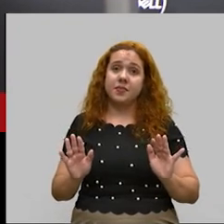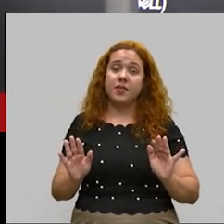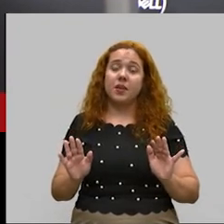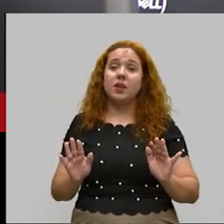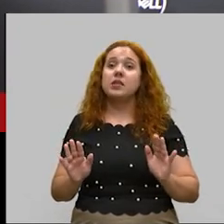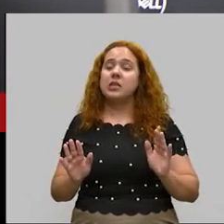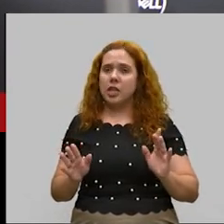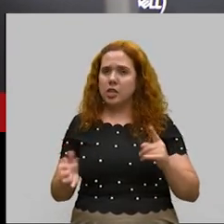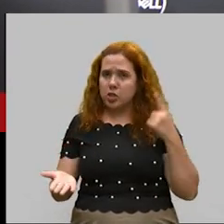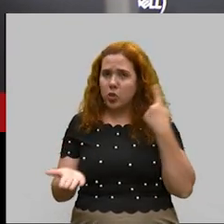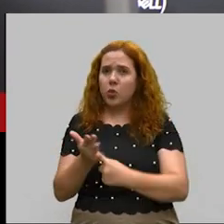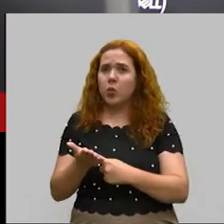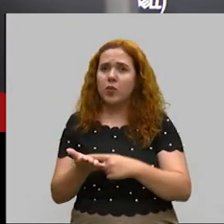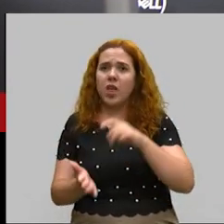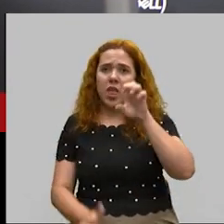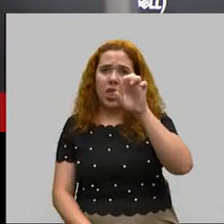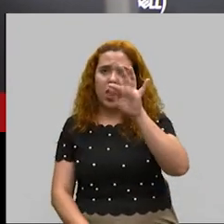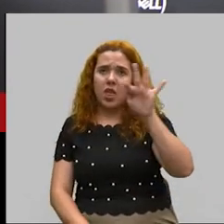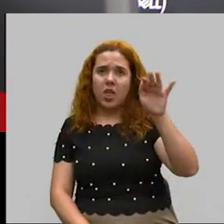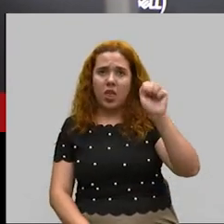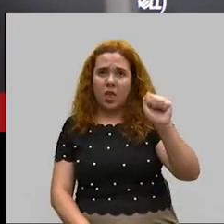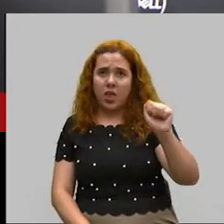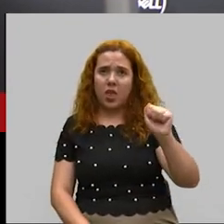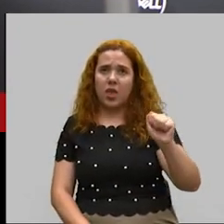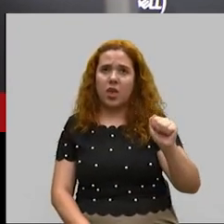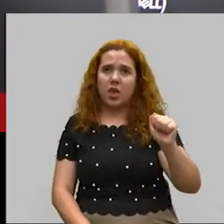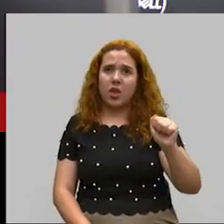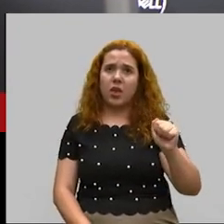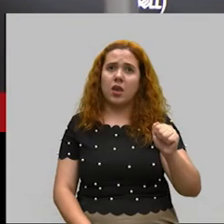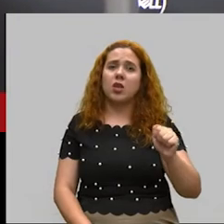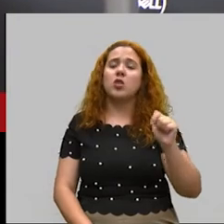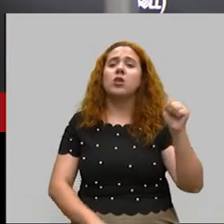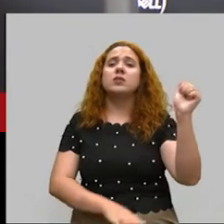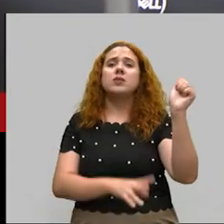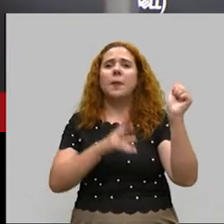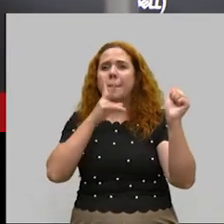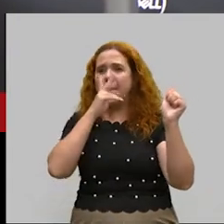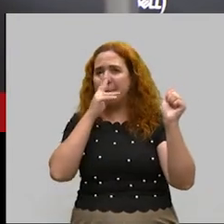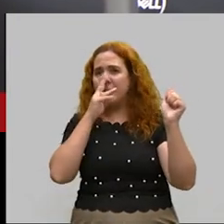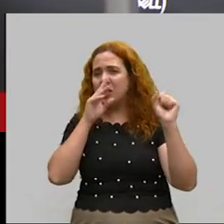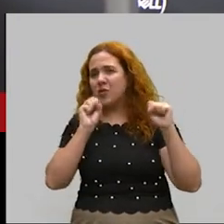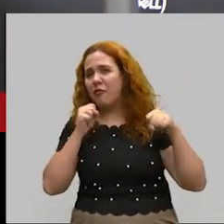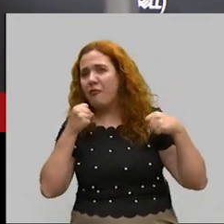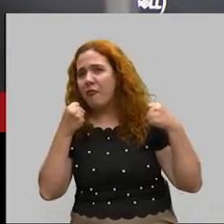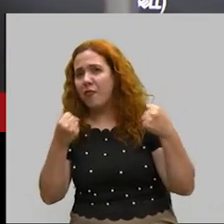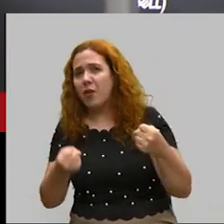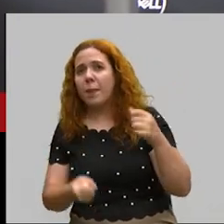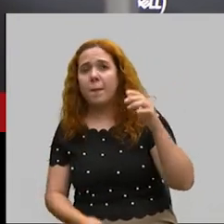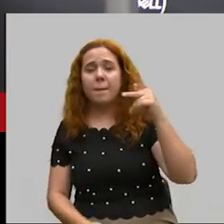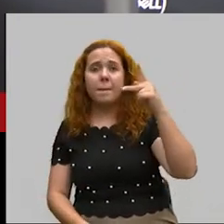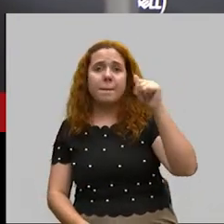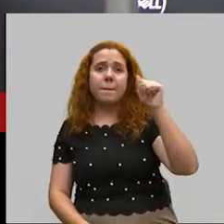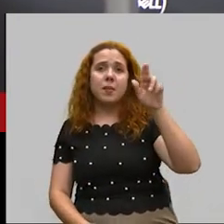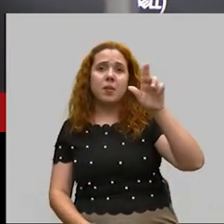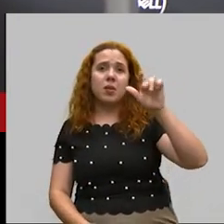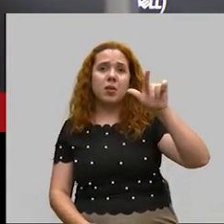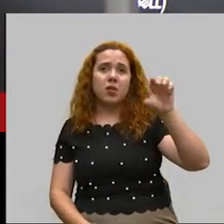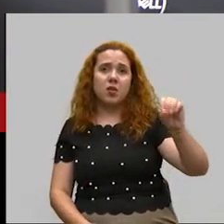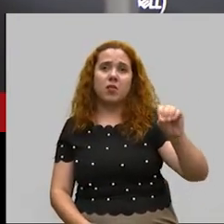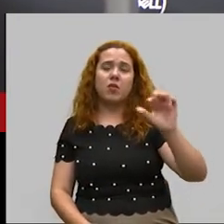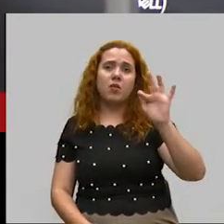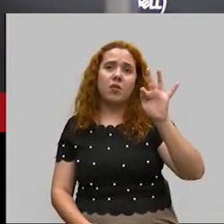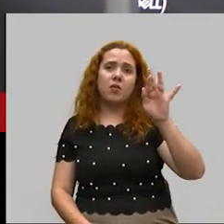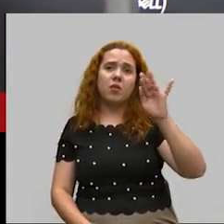compromisso da Efa gente nós estamos com a baita bandeira só a Efa Paulo Freire hoje a gente